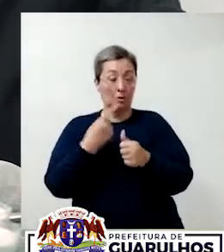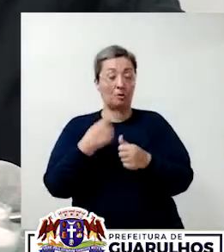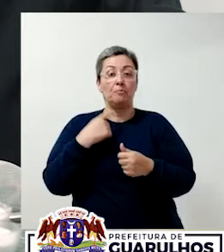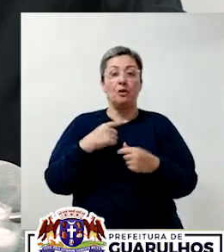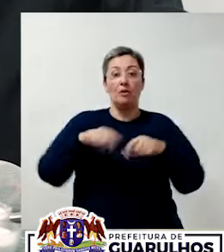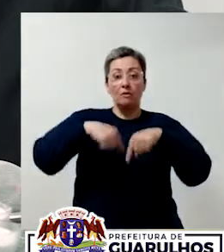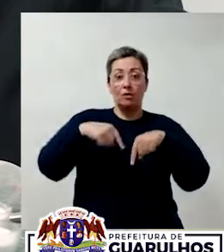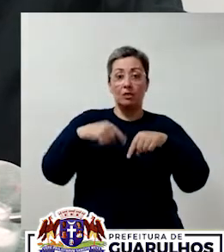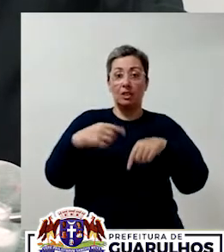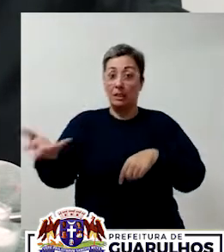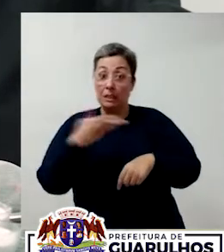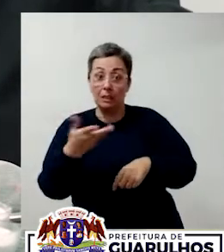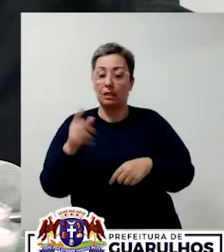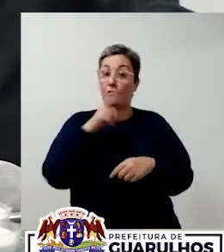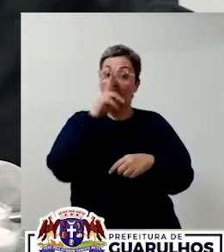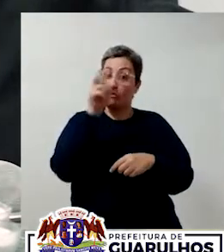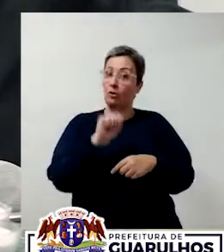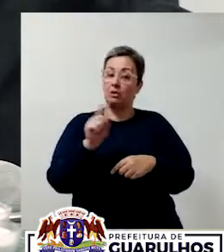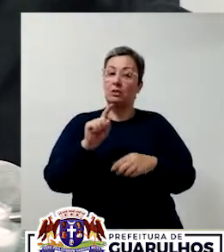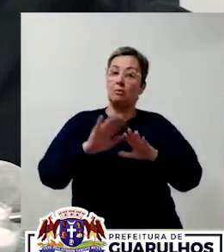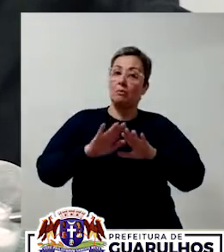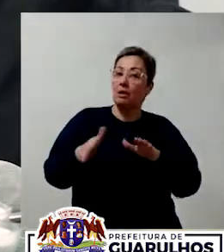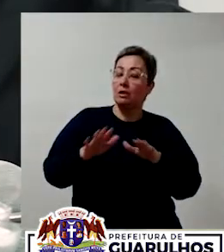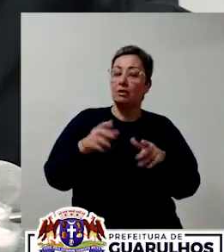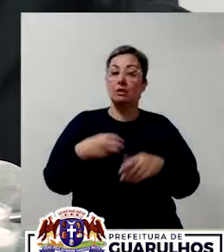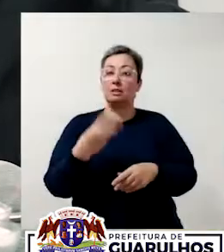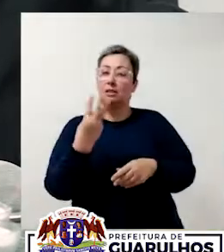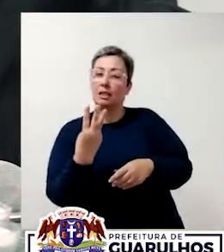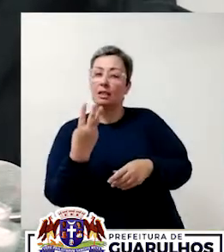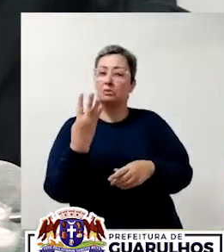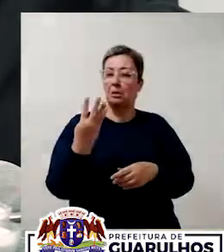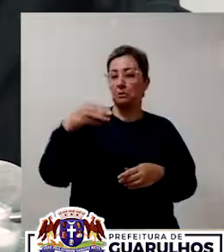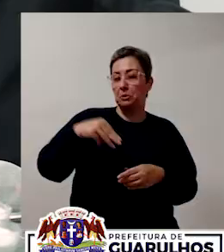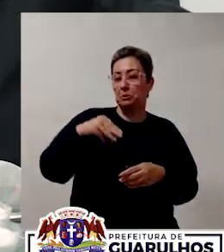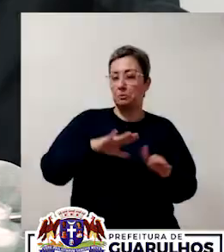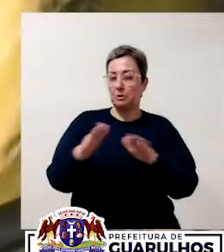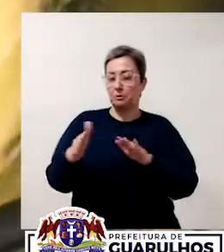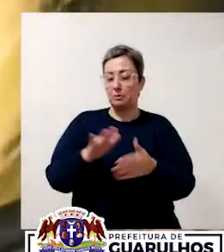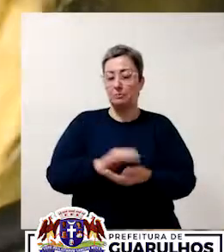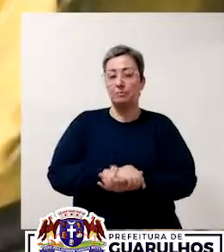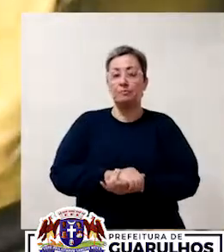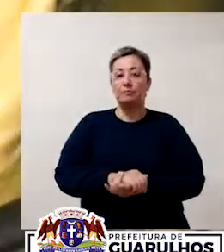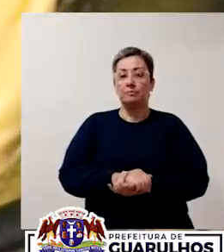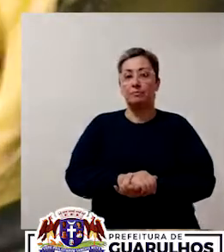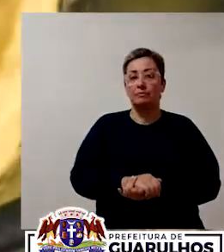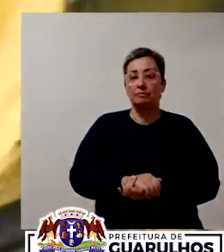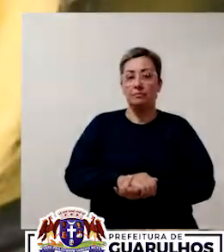ovos. Velocidade média, né, Maroli? Durante uns 3, 4 minutos.